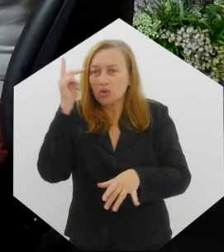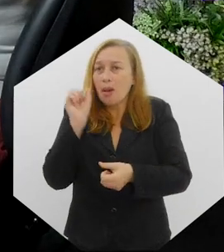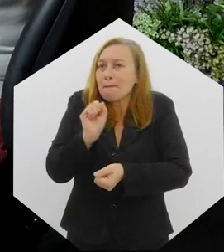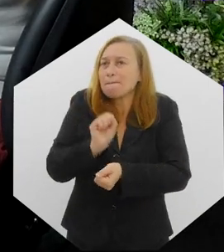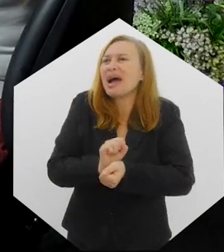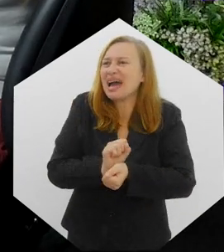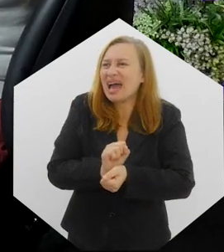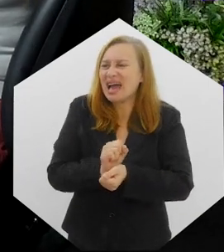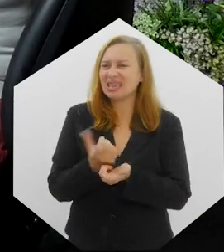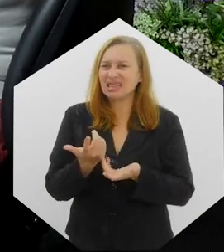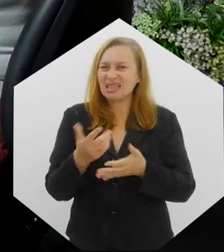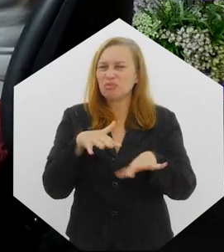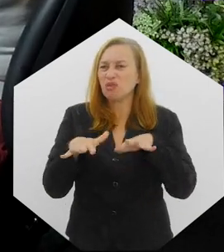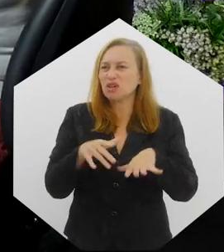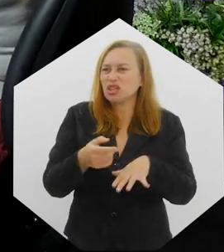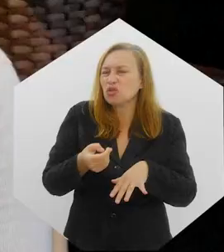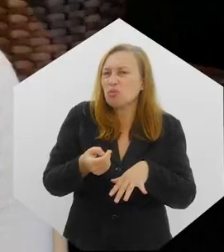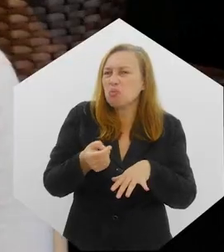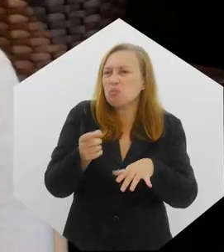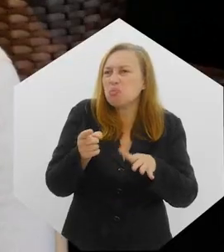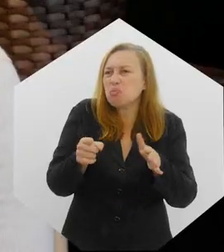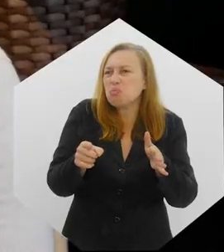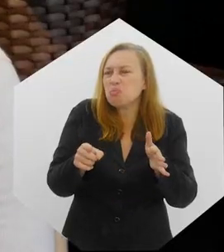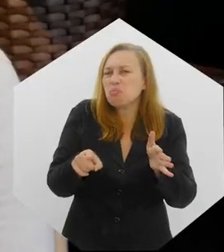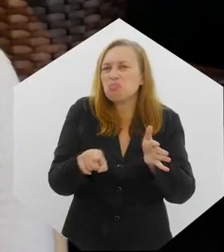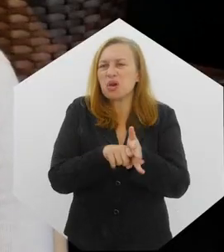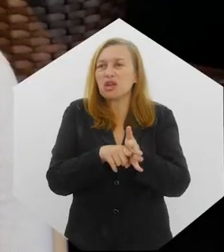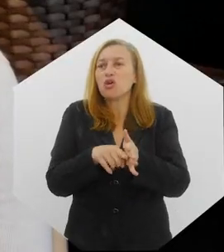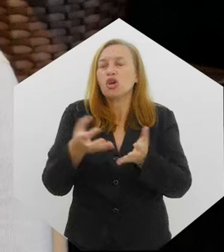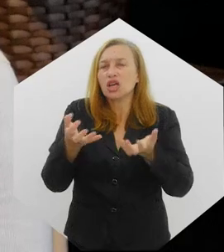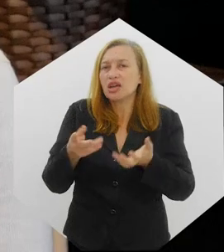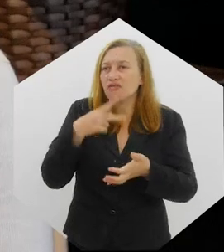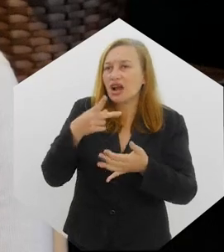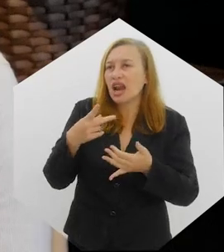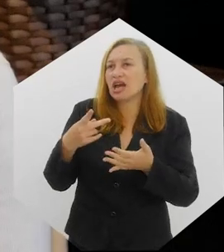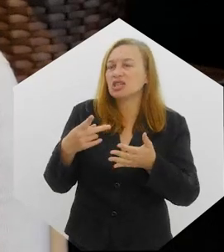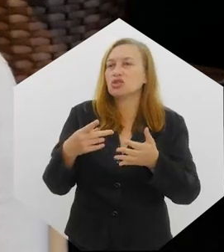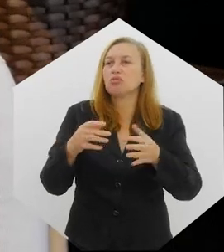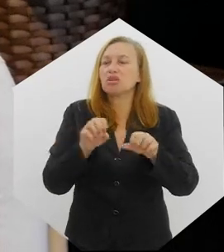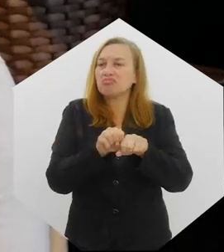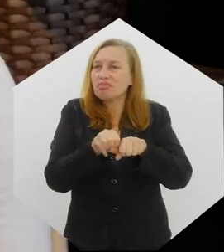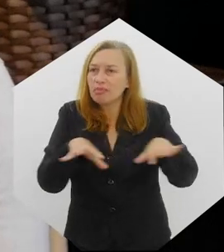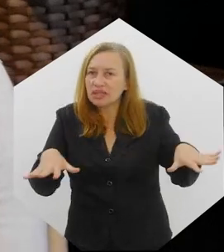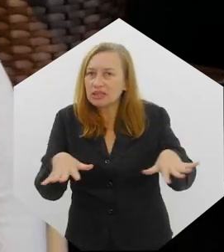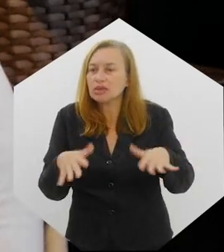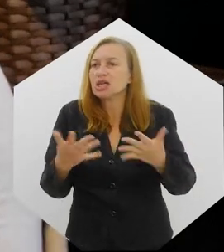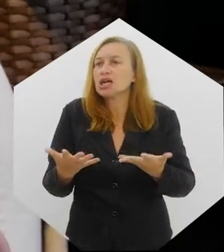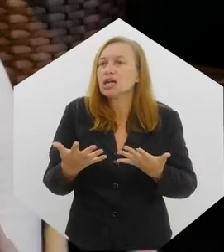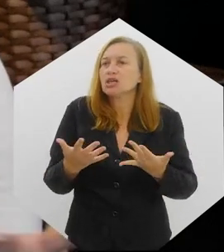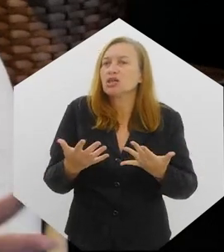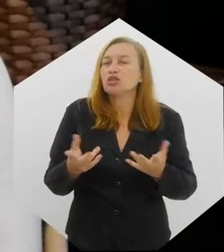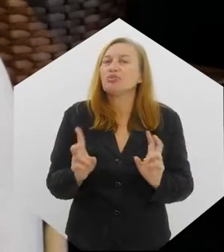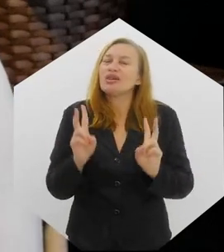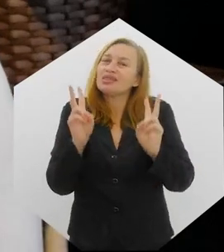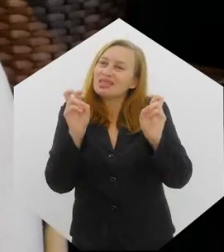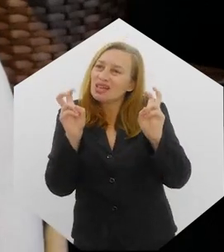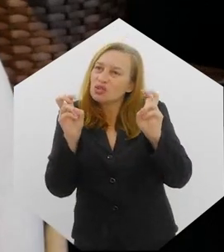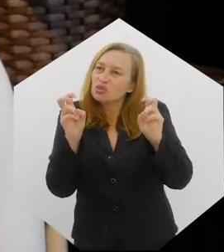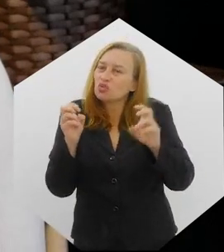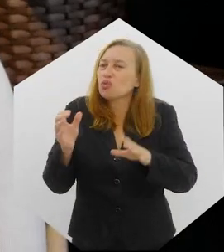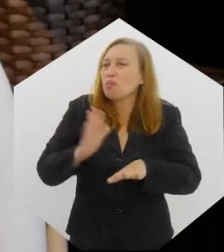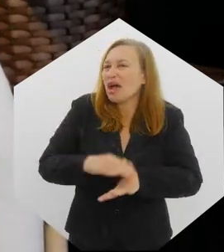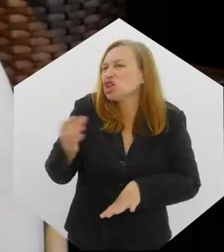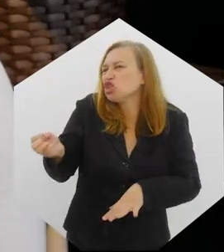menos. Queria que a senhora falasse mais sobre a Covid-19, né? O impacto no organismo das pessoas e se esses casos